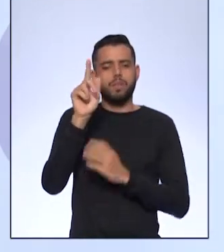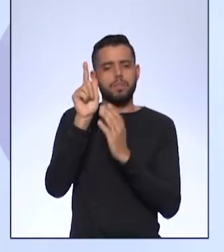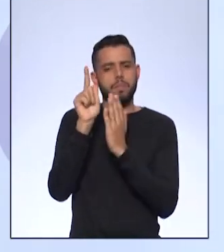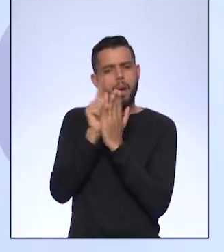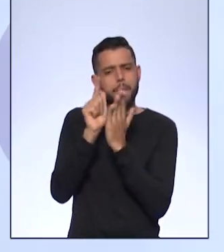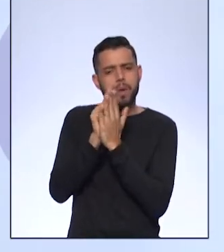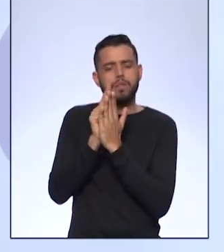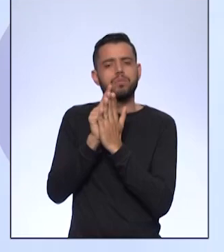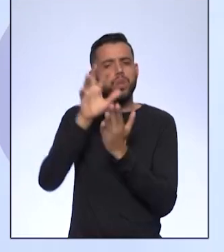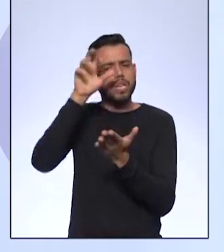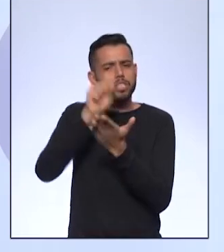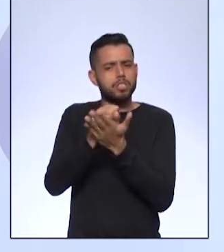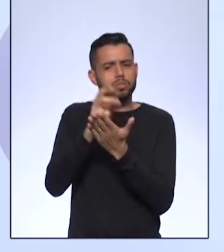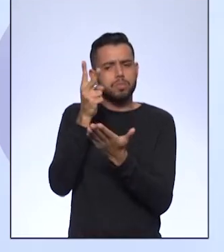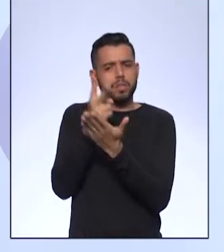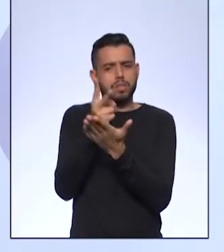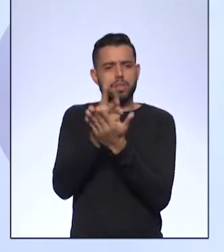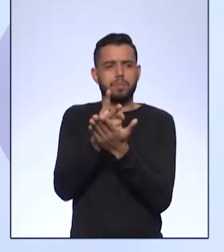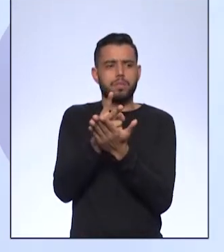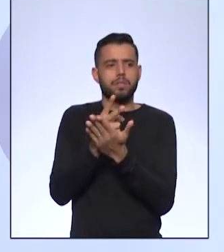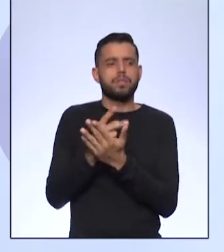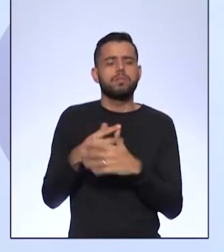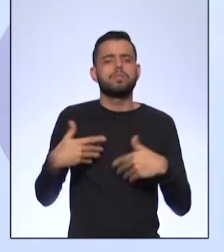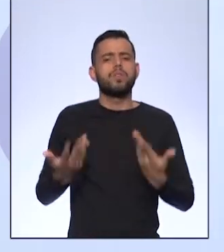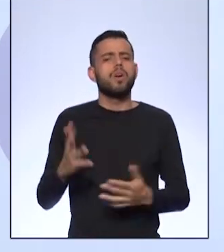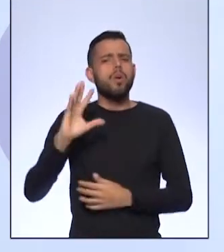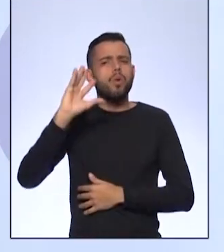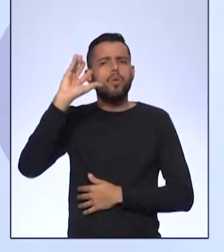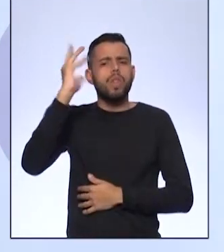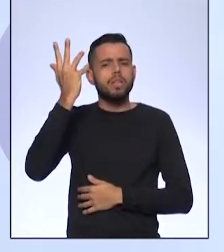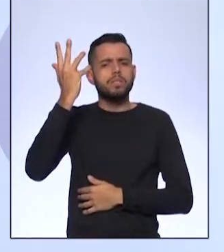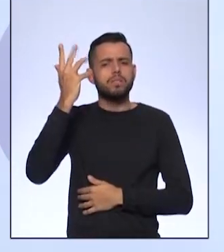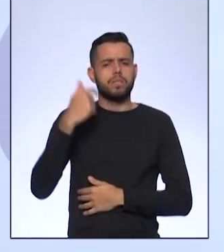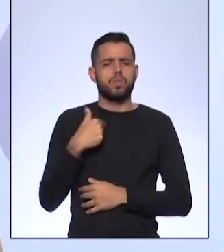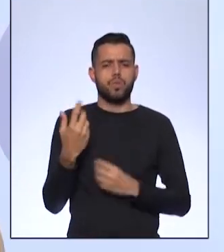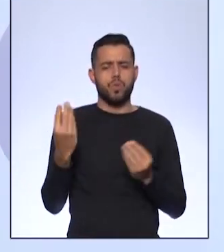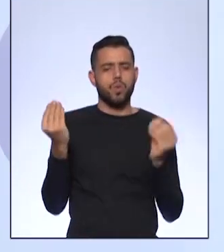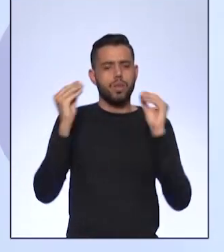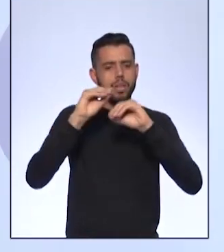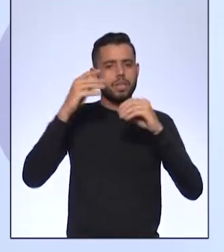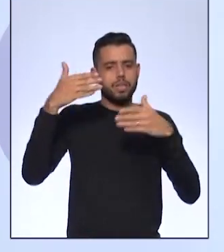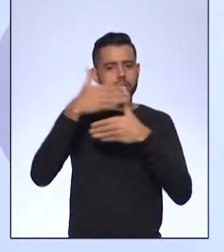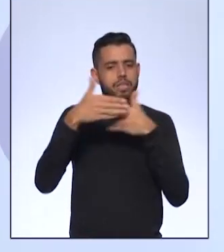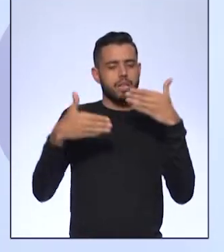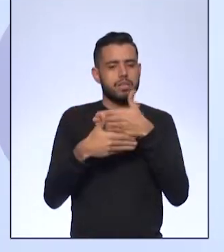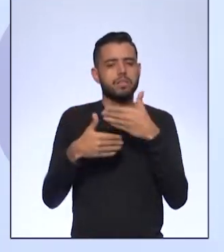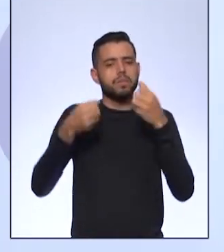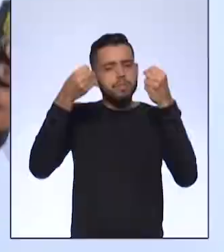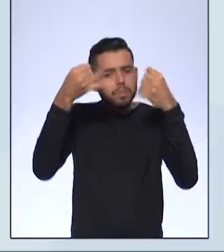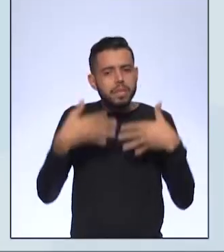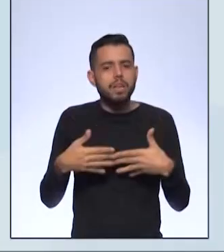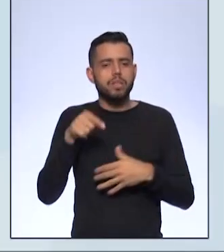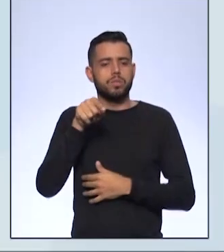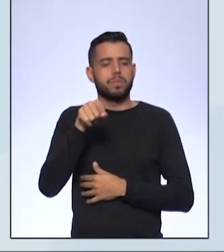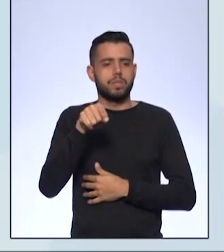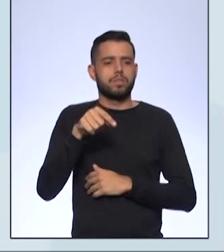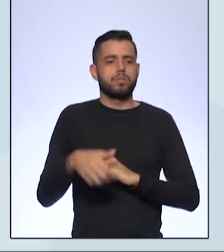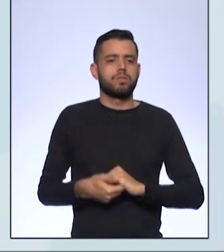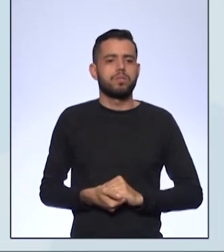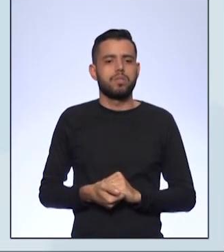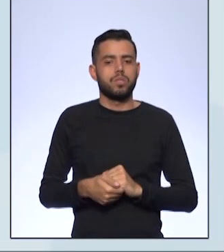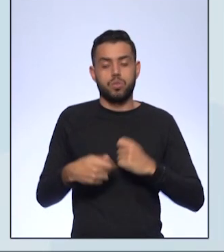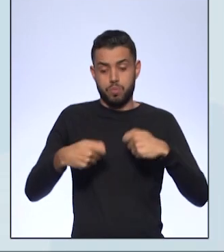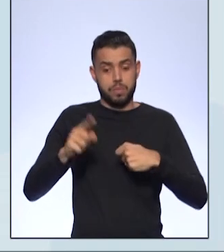fica o registro para sempre. E aí, o que acontece? Trouxe para vocês aí, esse é o outro slide para falar sobre isso. Mesmo esquema, tá? Não precisa ler